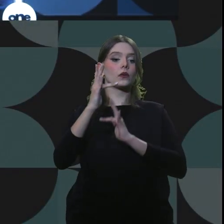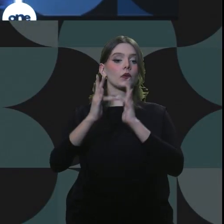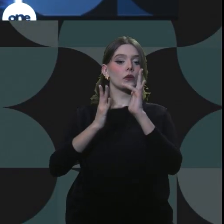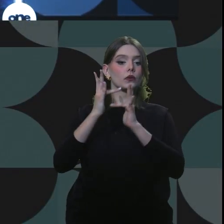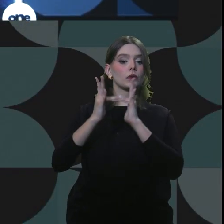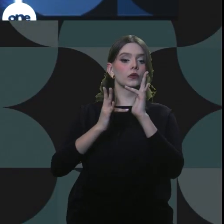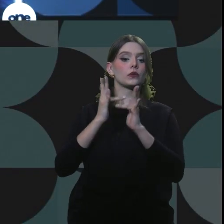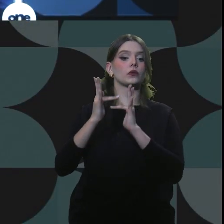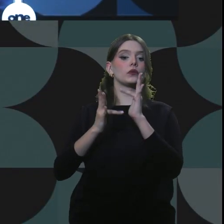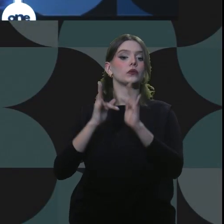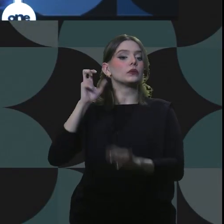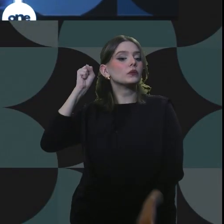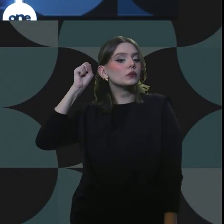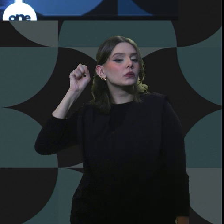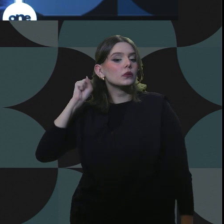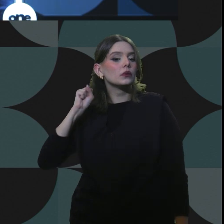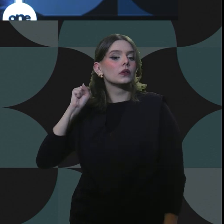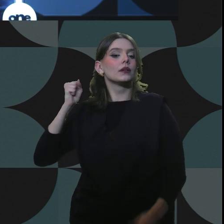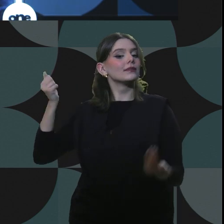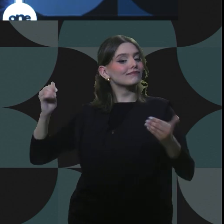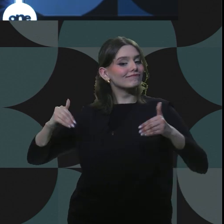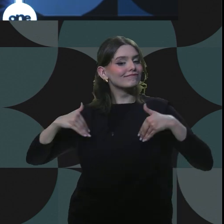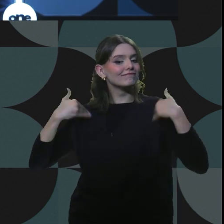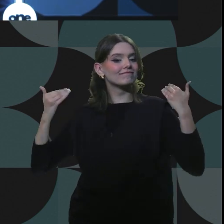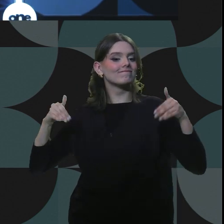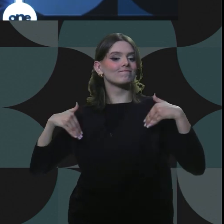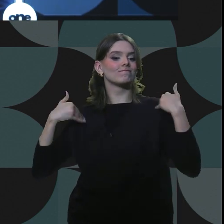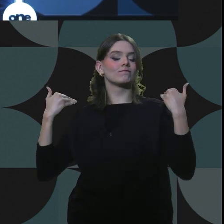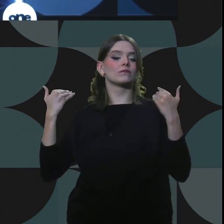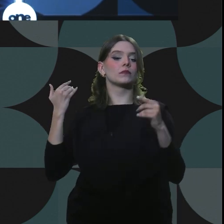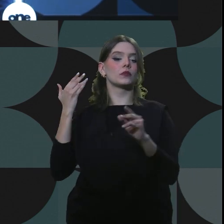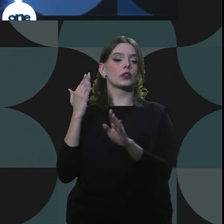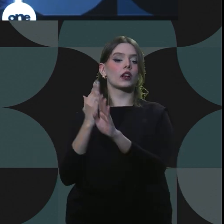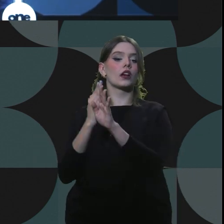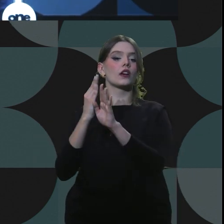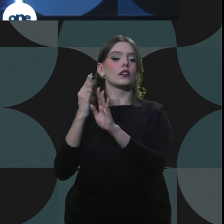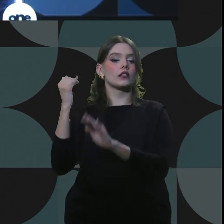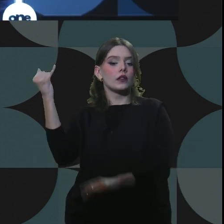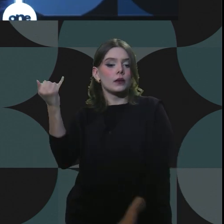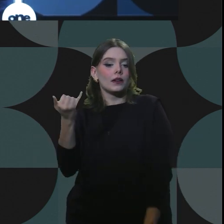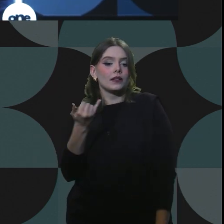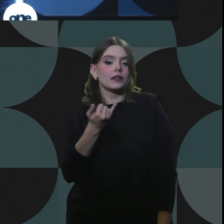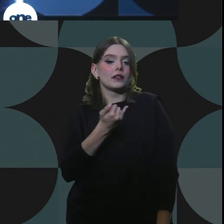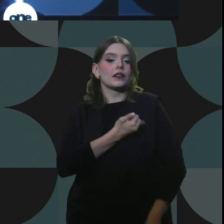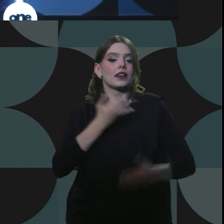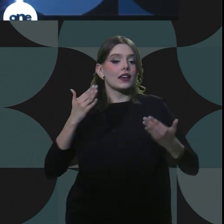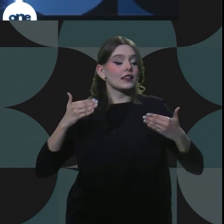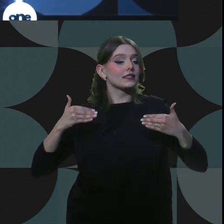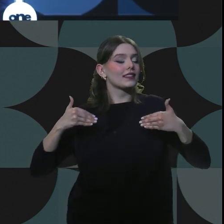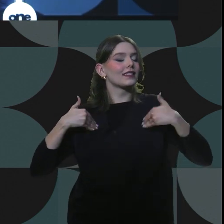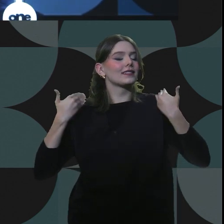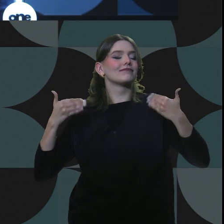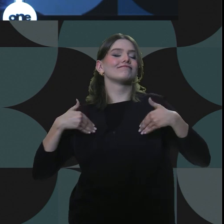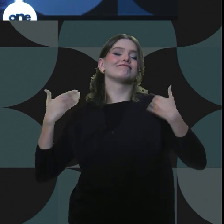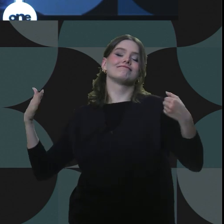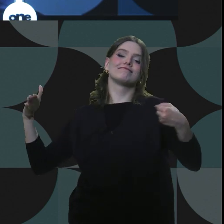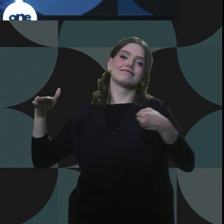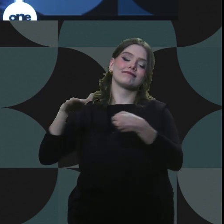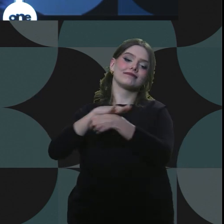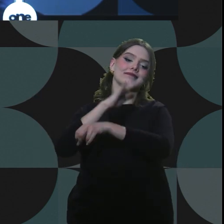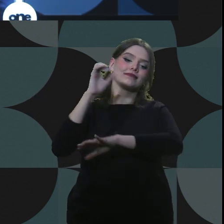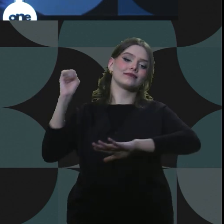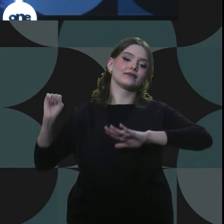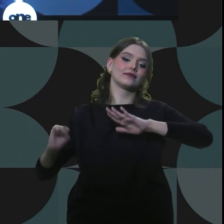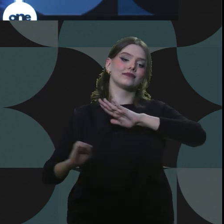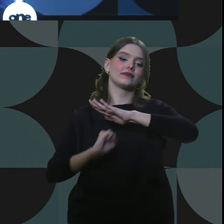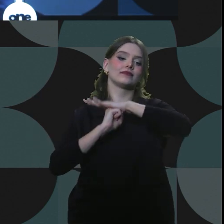o ouve muito e se regozija por causa da voz do noivo, pois esta alegria já se cumpriu em mim.